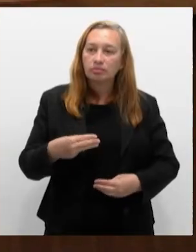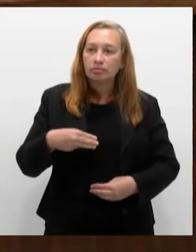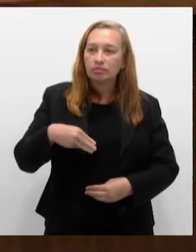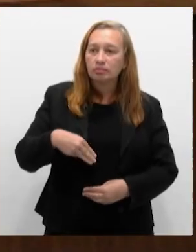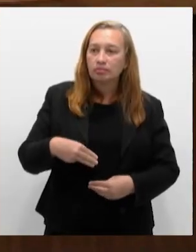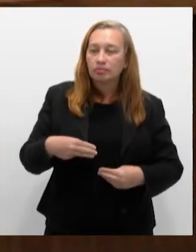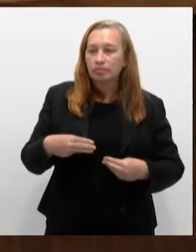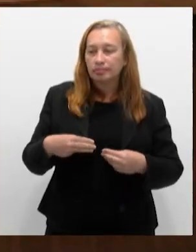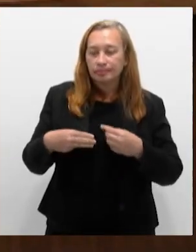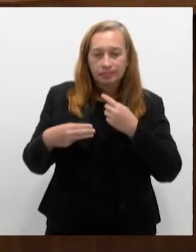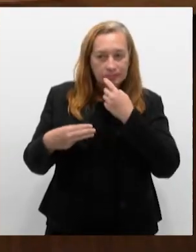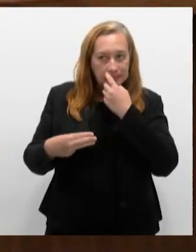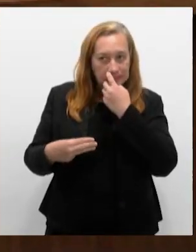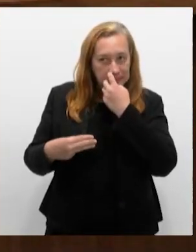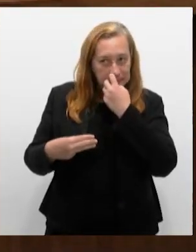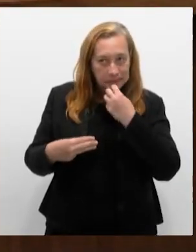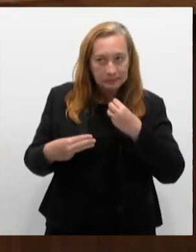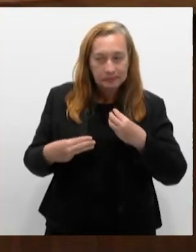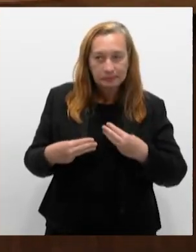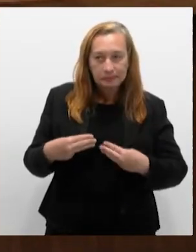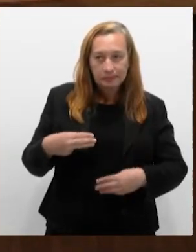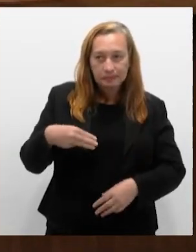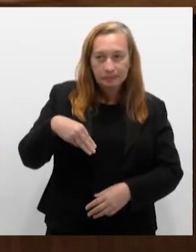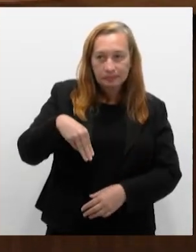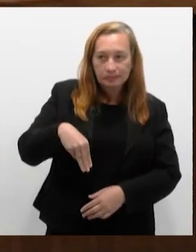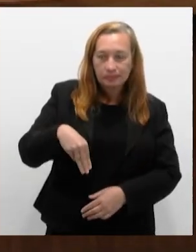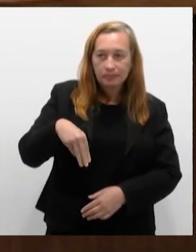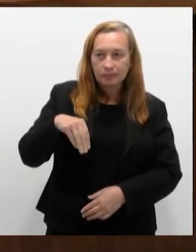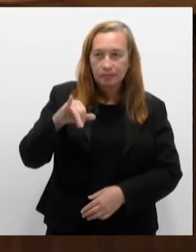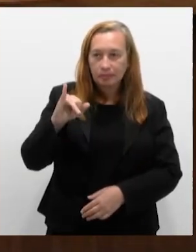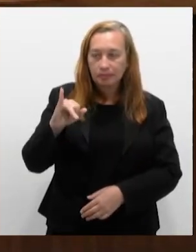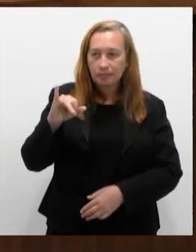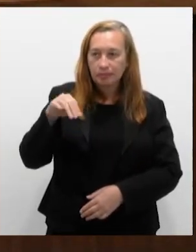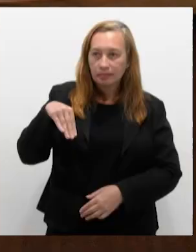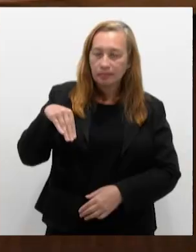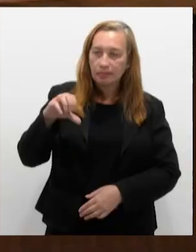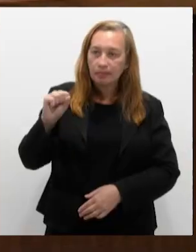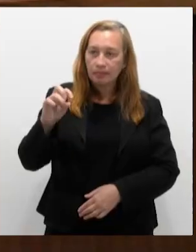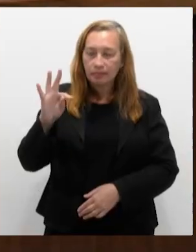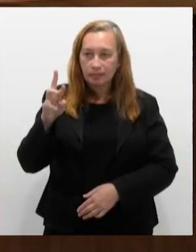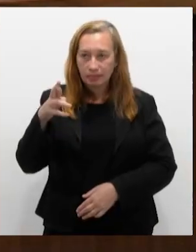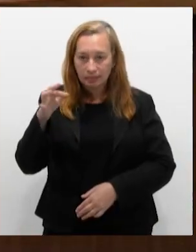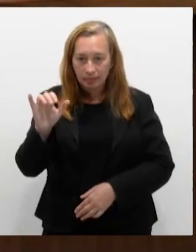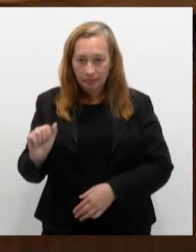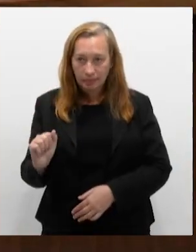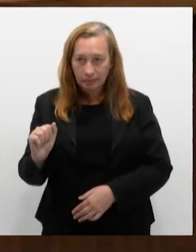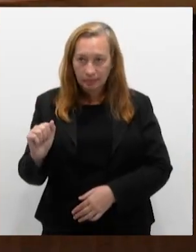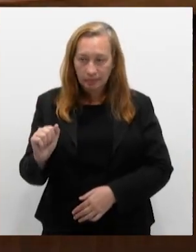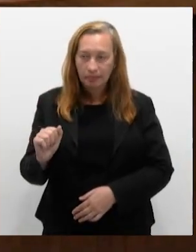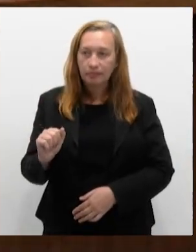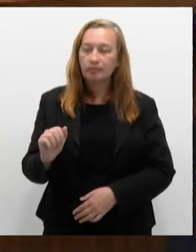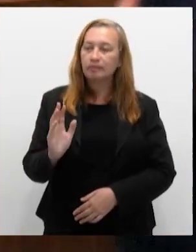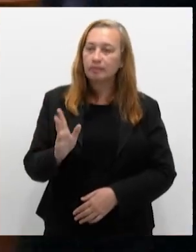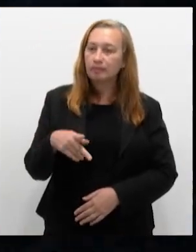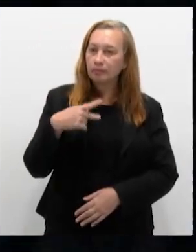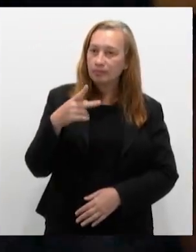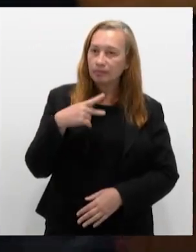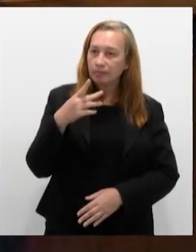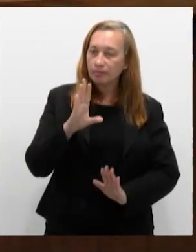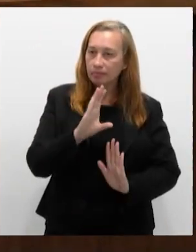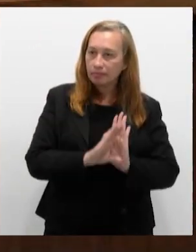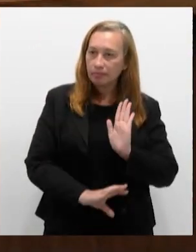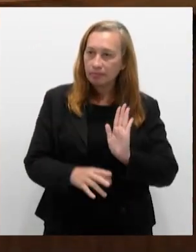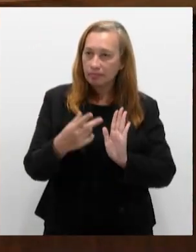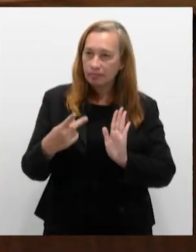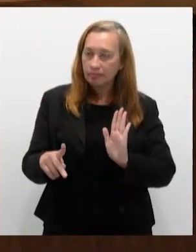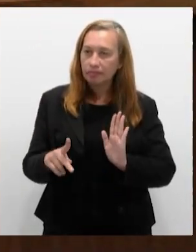Bocchianeri. O histórico profissional da ministra já fala por si só aqui na justificativa, mas eu gostaria de ressaltar que